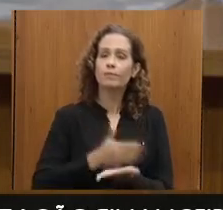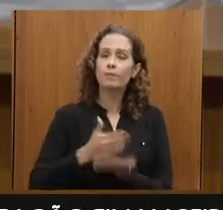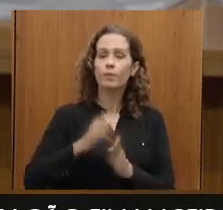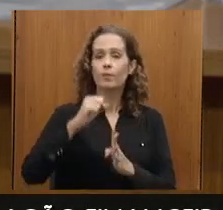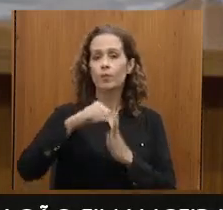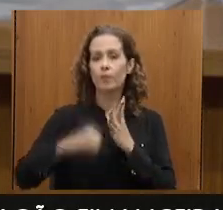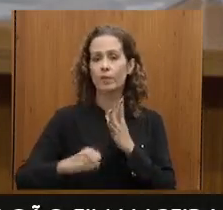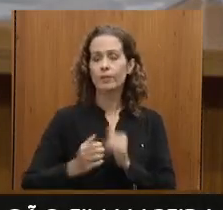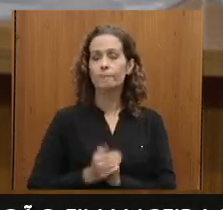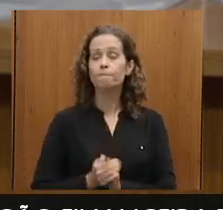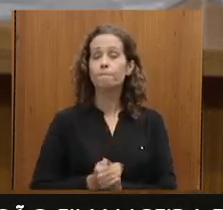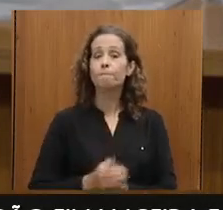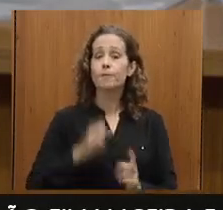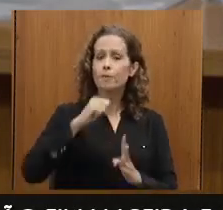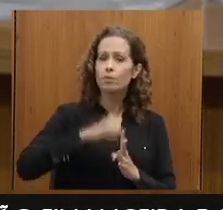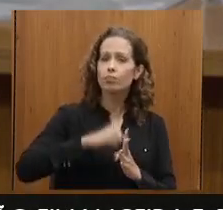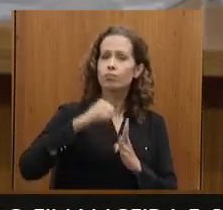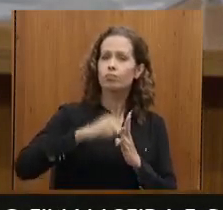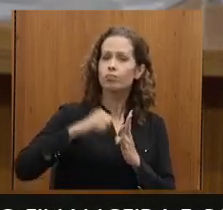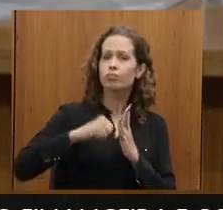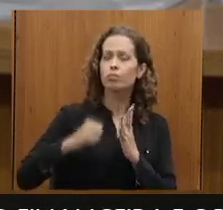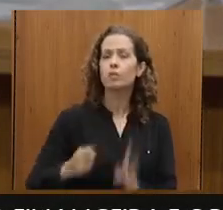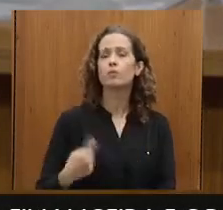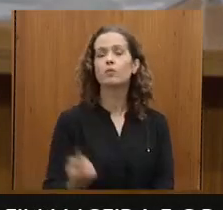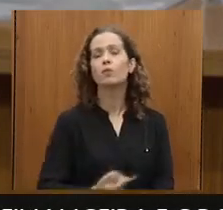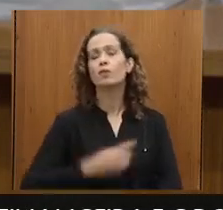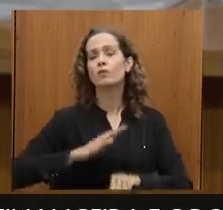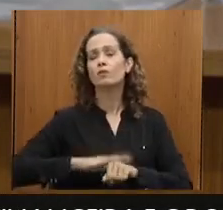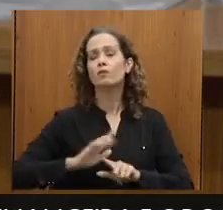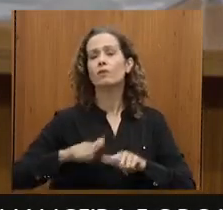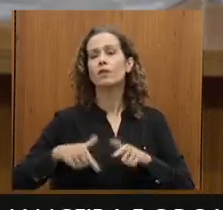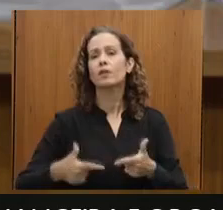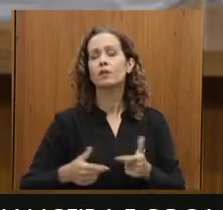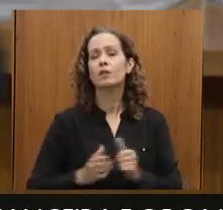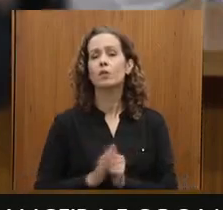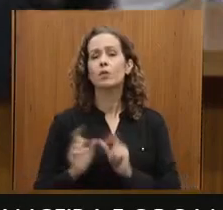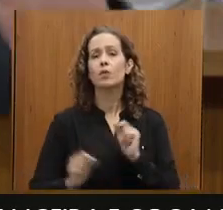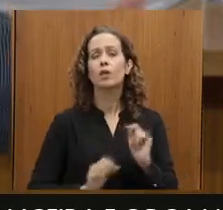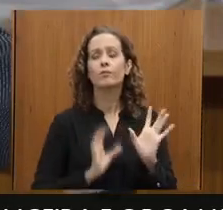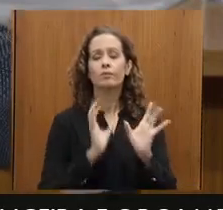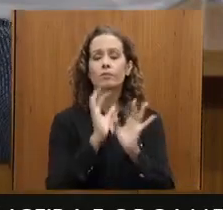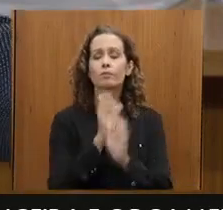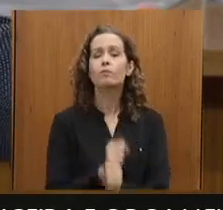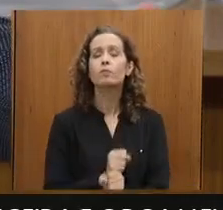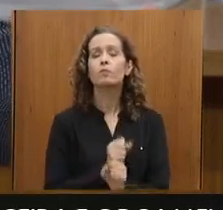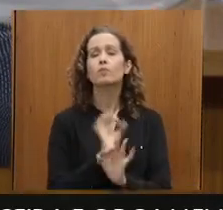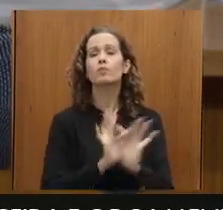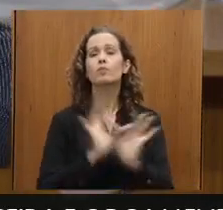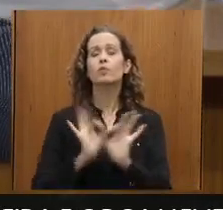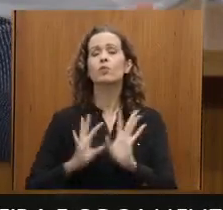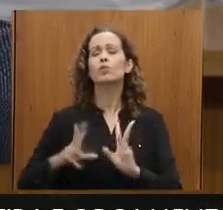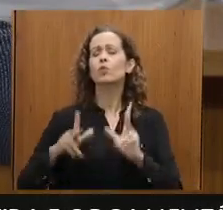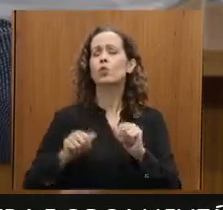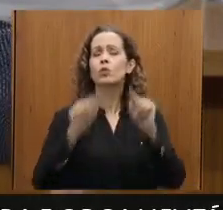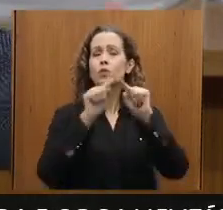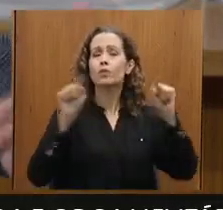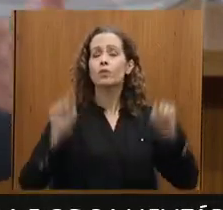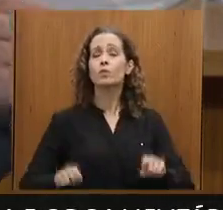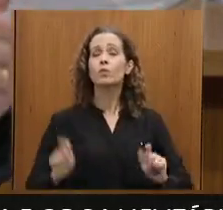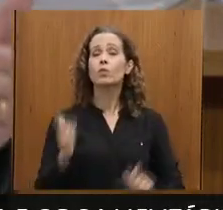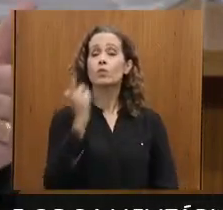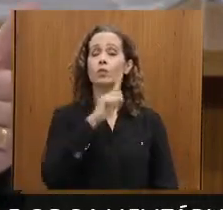E, a cada mês, a gente faz o processamento de todos aqueles servidores que a gente consegue pagar